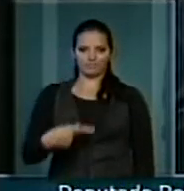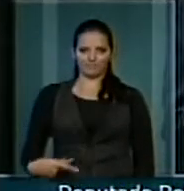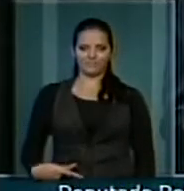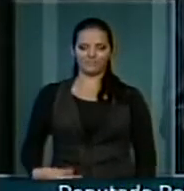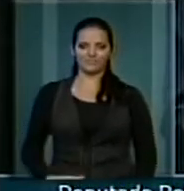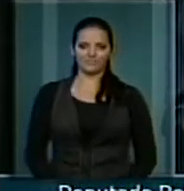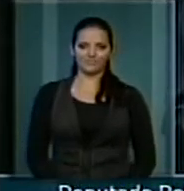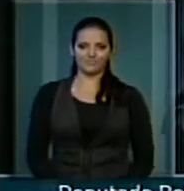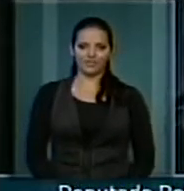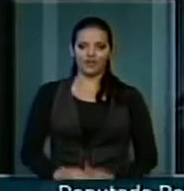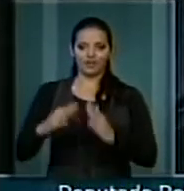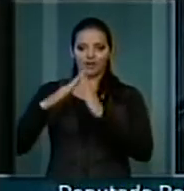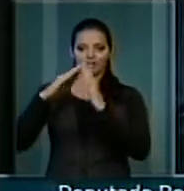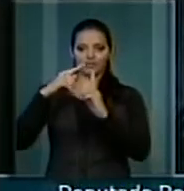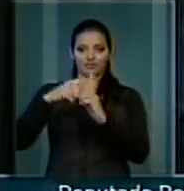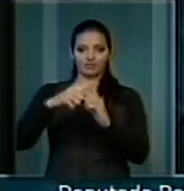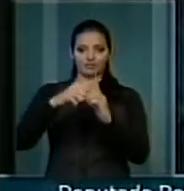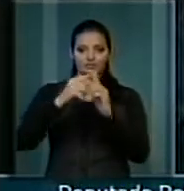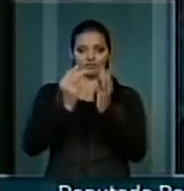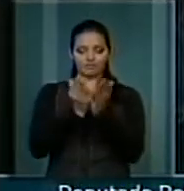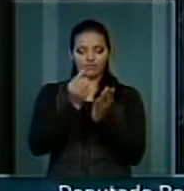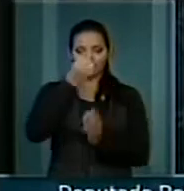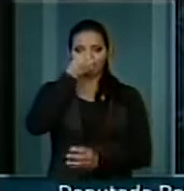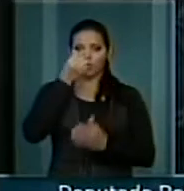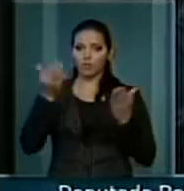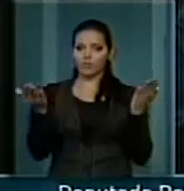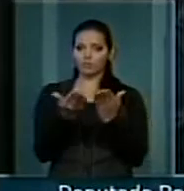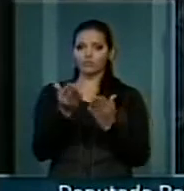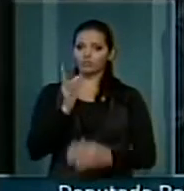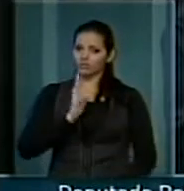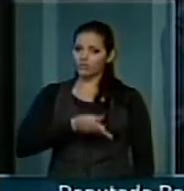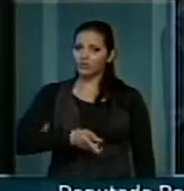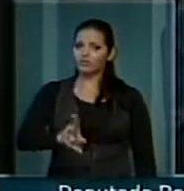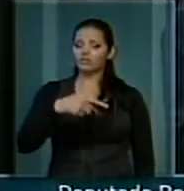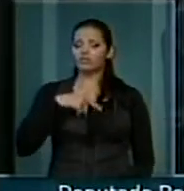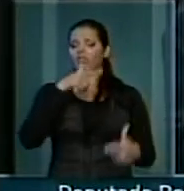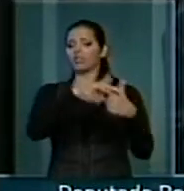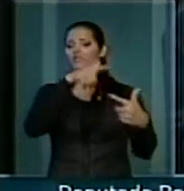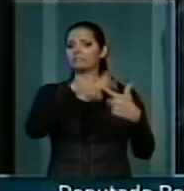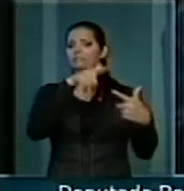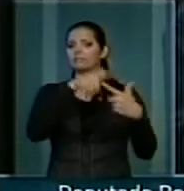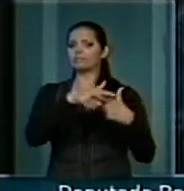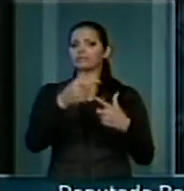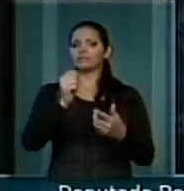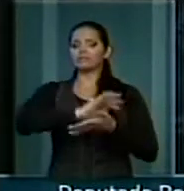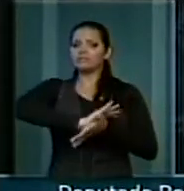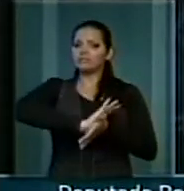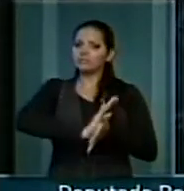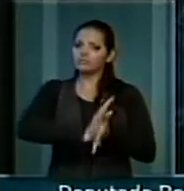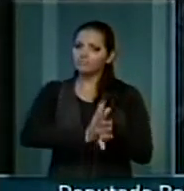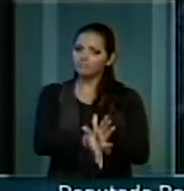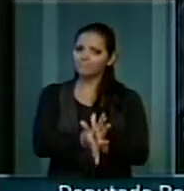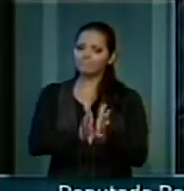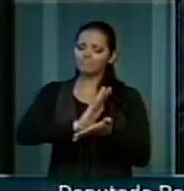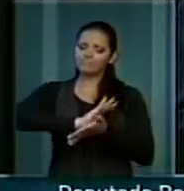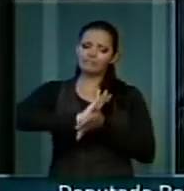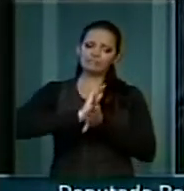vice-presidente, a Igreja Evangélica nos dias de hoje continua sendo vítima de discriminação e de